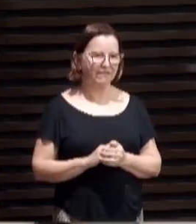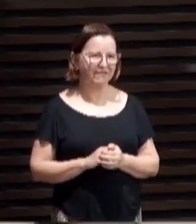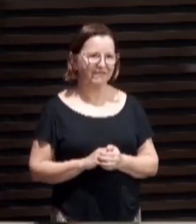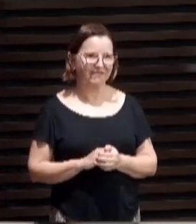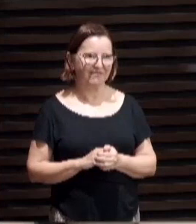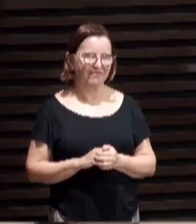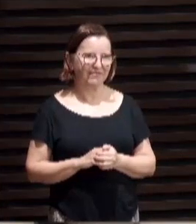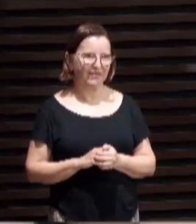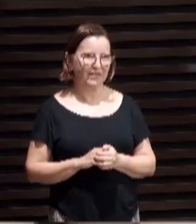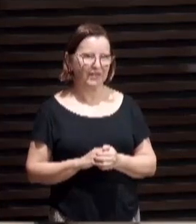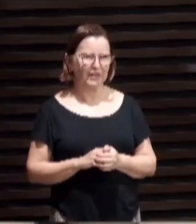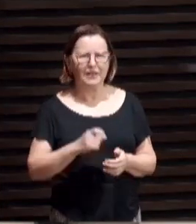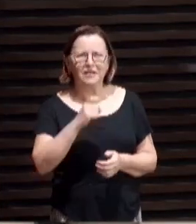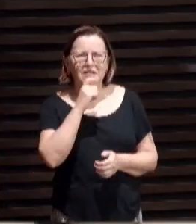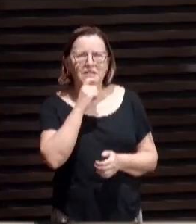Aqui no frio,